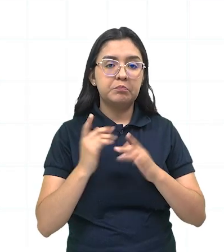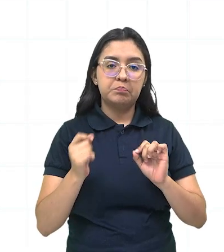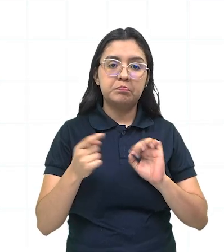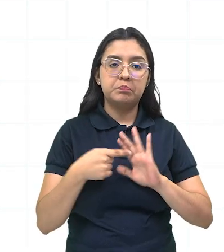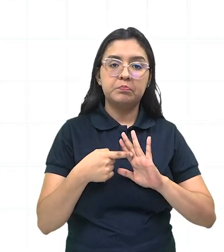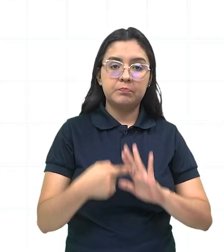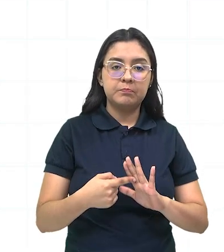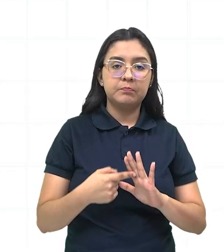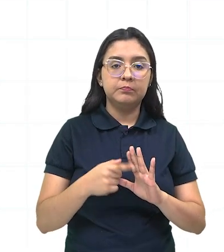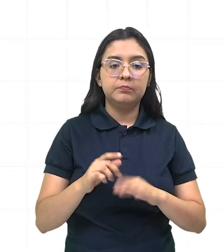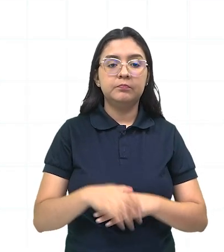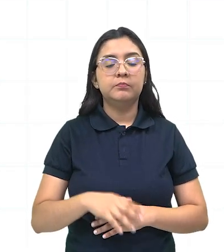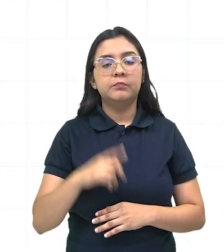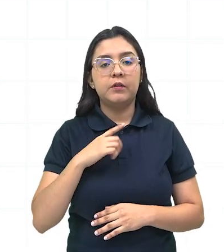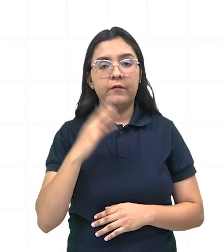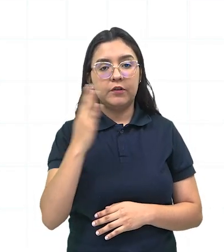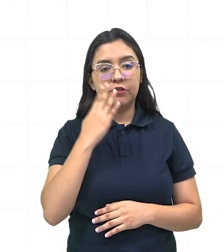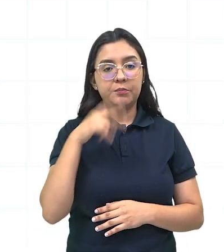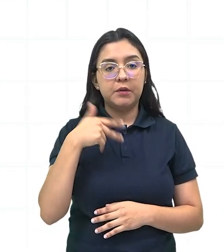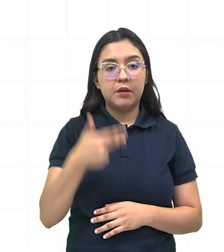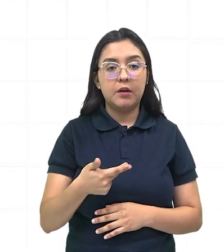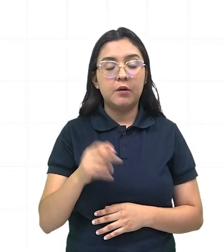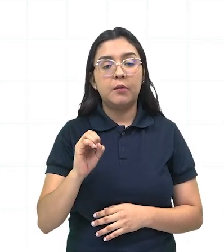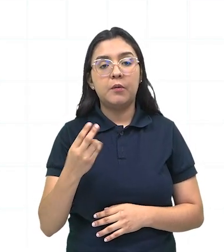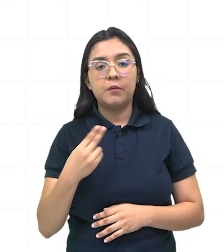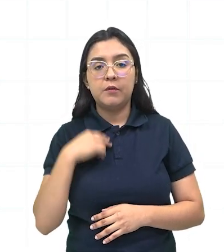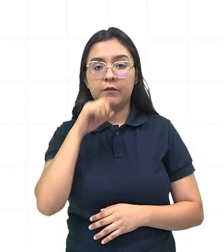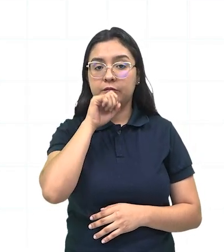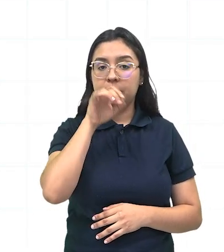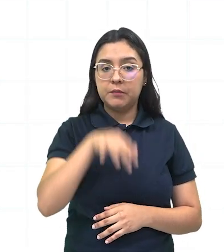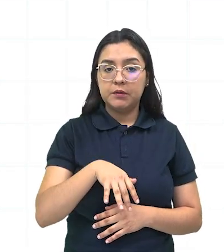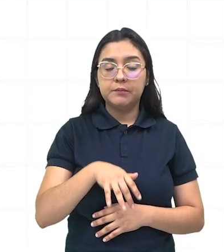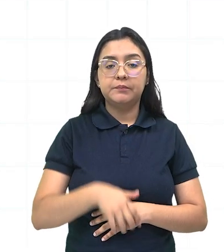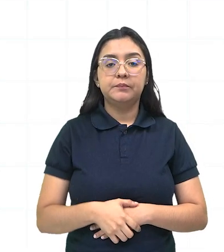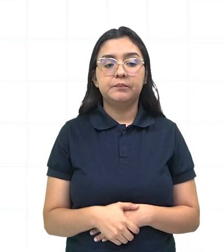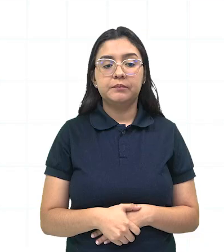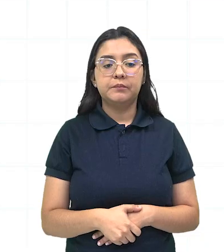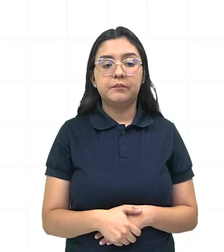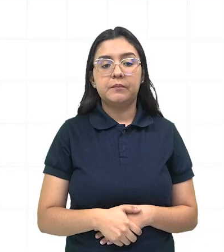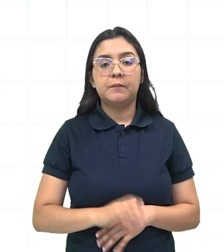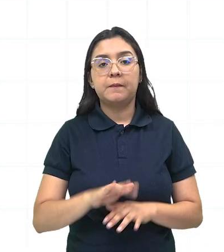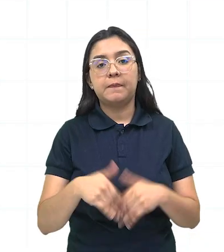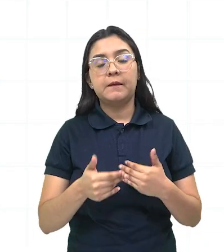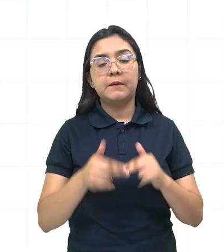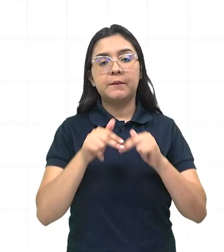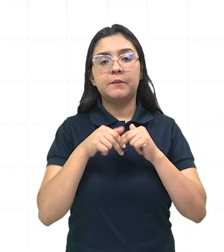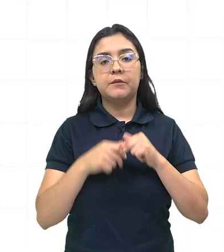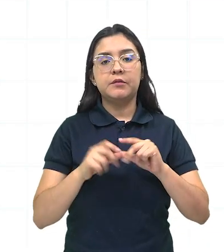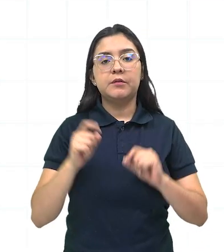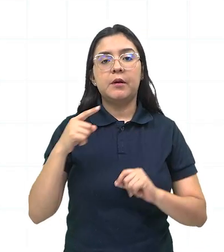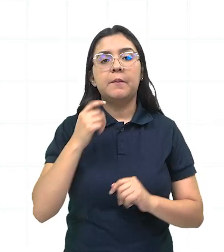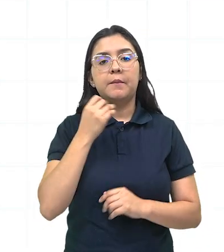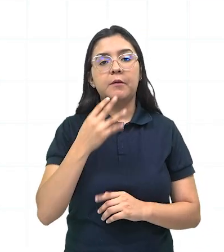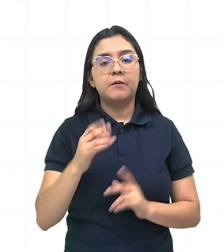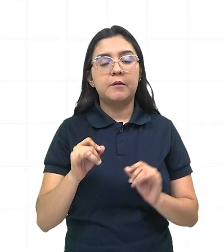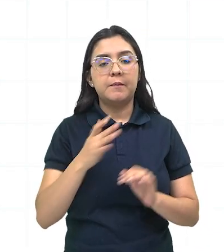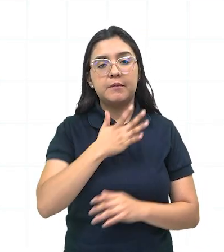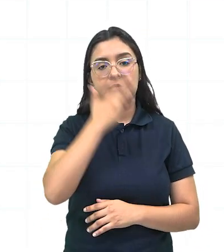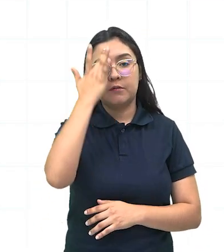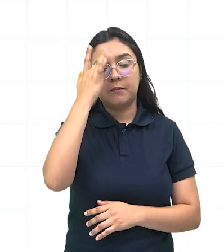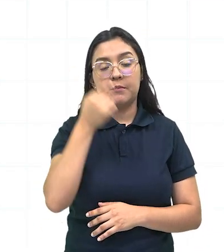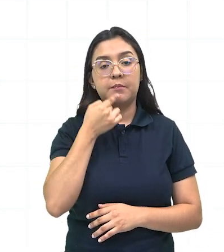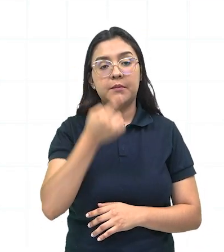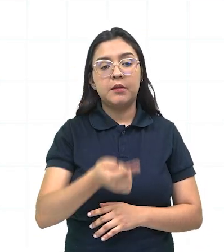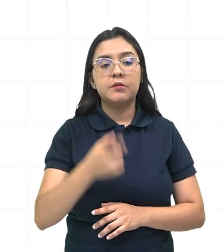né? Ela dá um sinal de que vai desmaiar ou ela vomita, alguma coisa assim. Então, por isso é